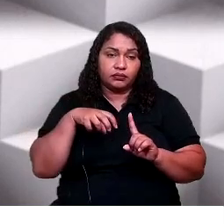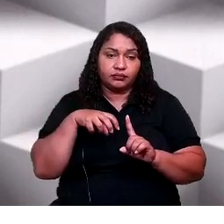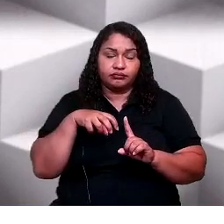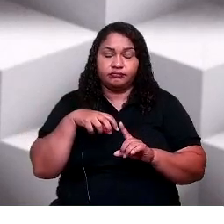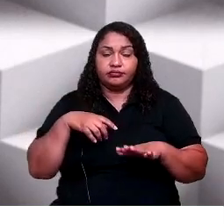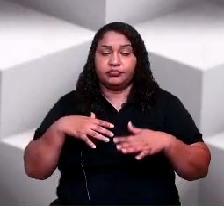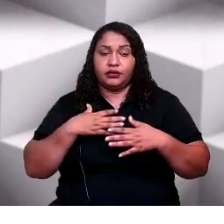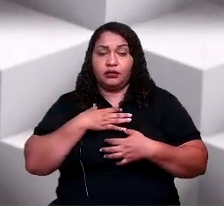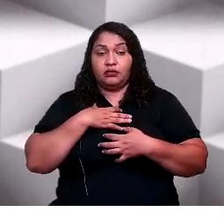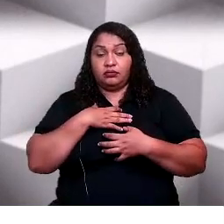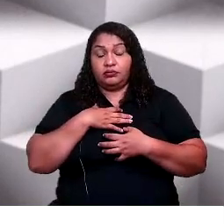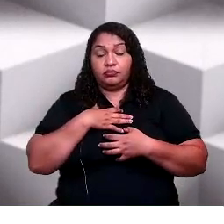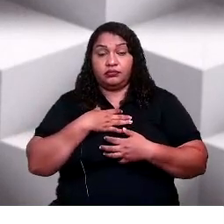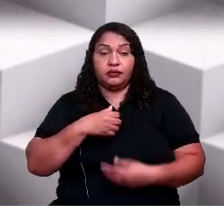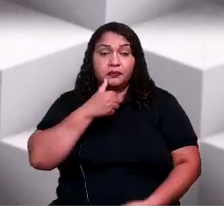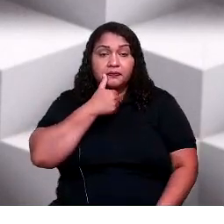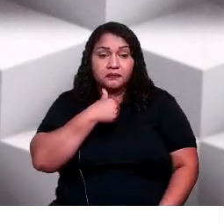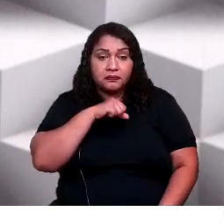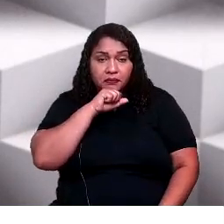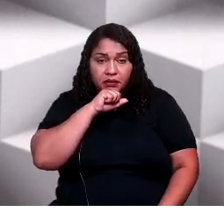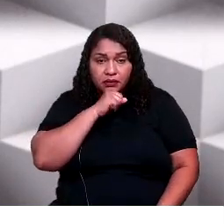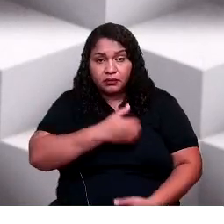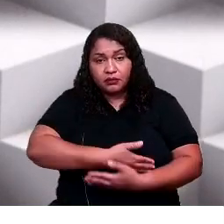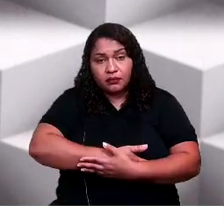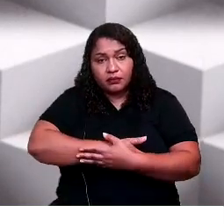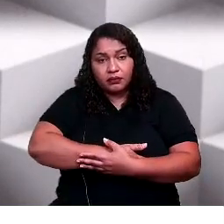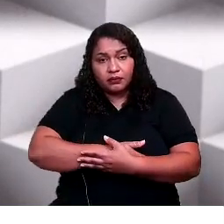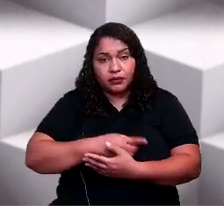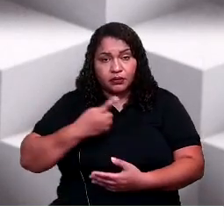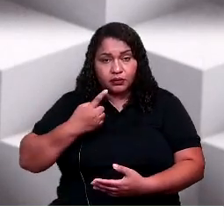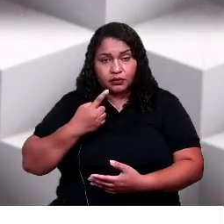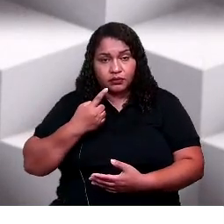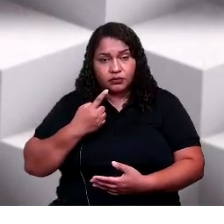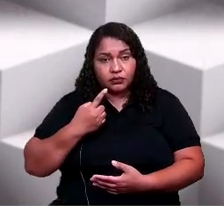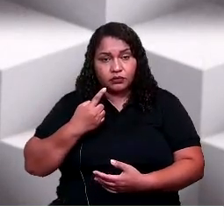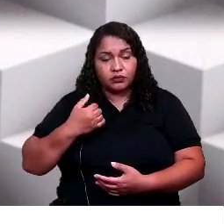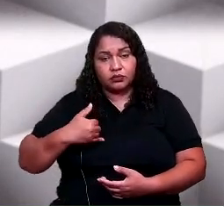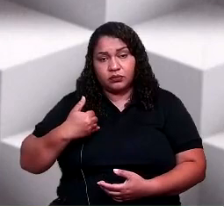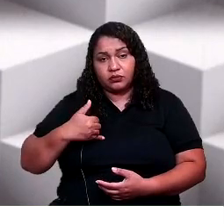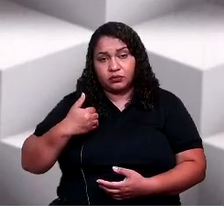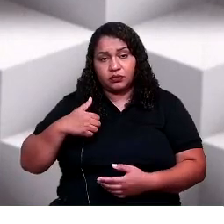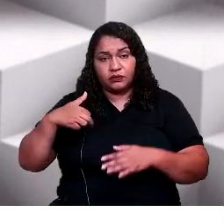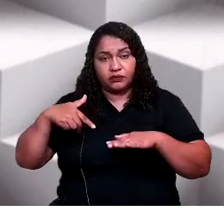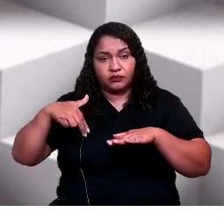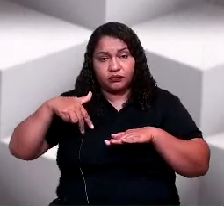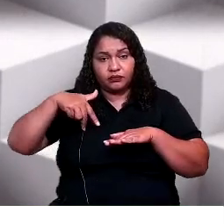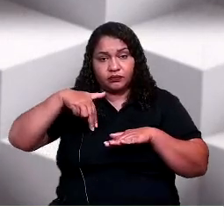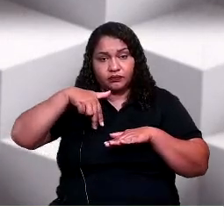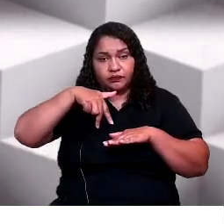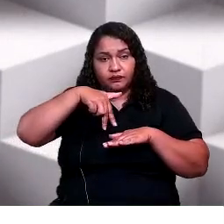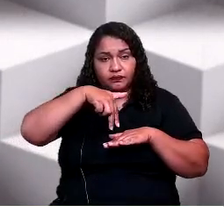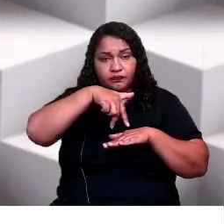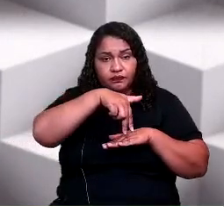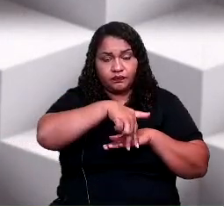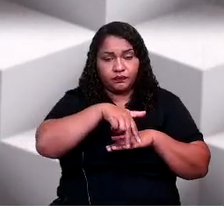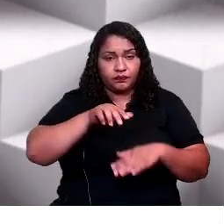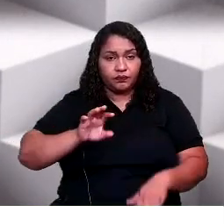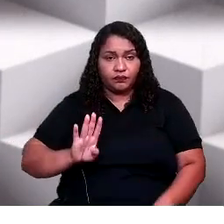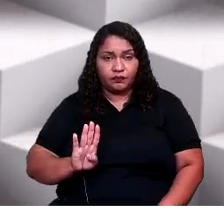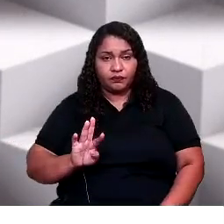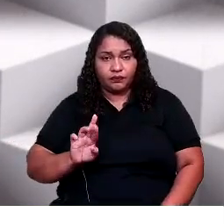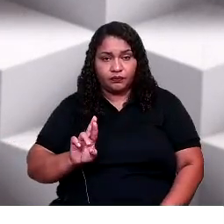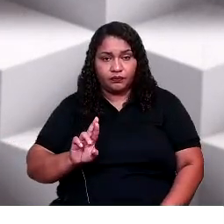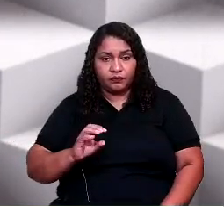acidente bem trágico aqui na cidade né que uma mãe com uma bebê de 1 ano no colo tava passando na faixa de pedestre ali na